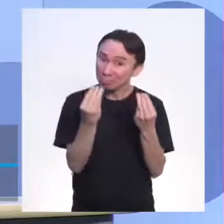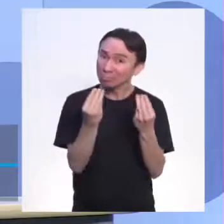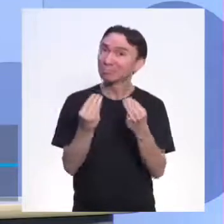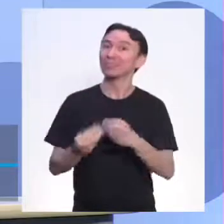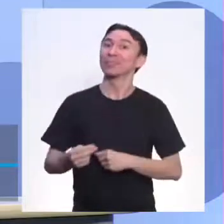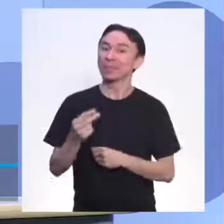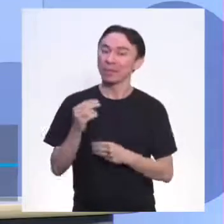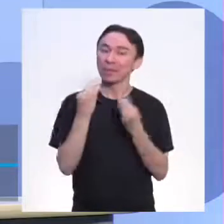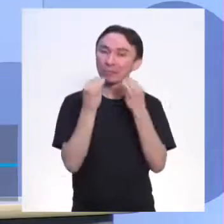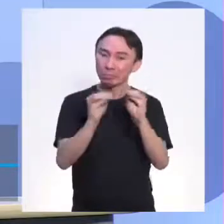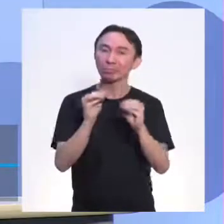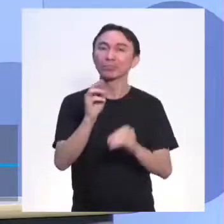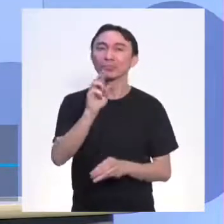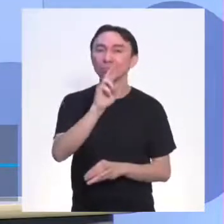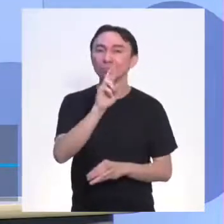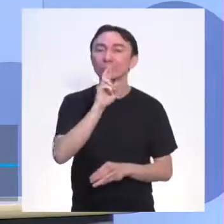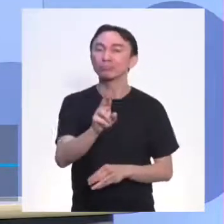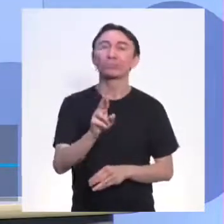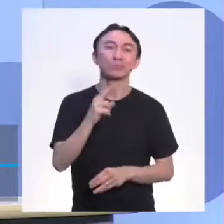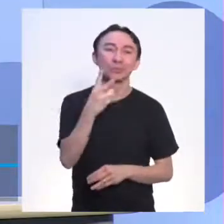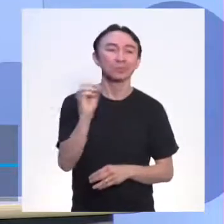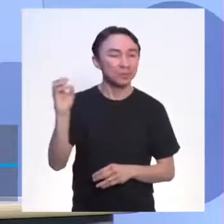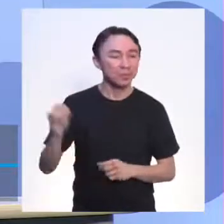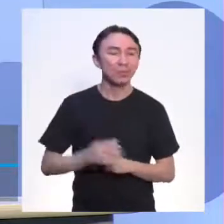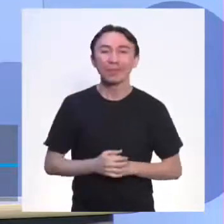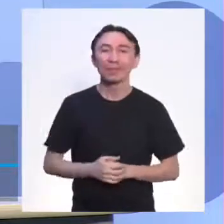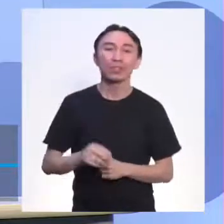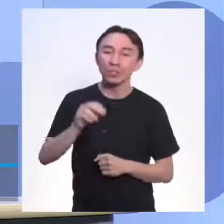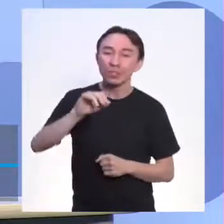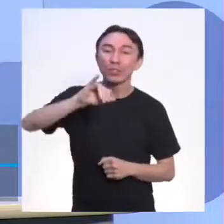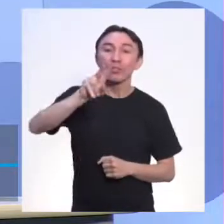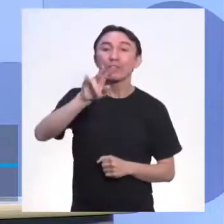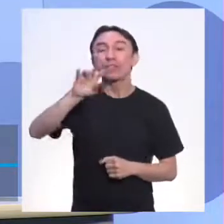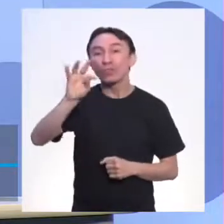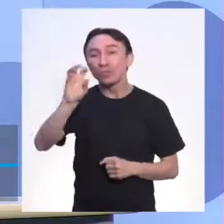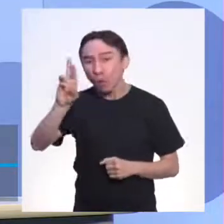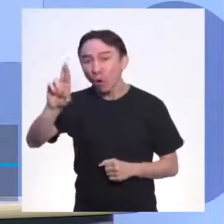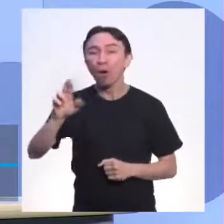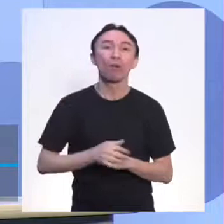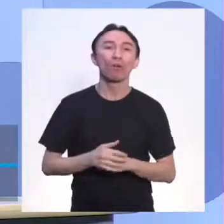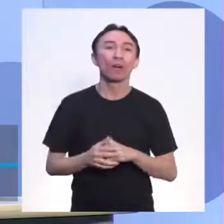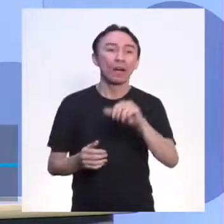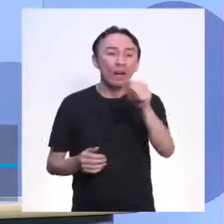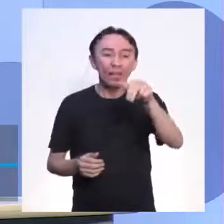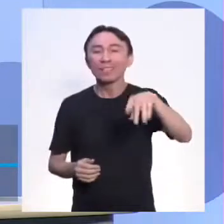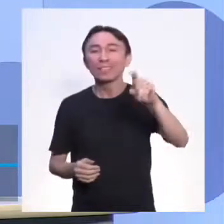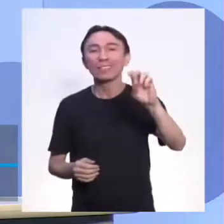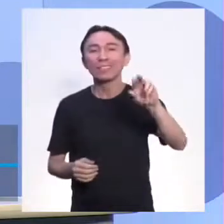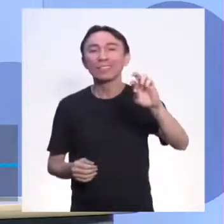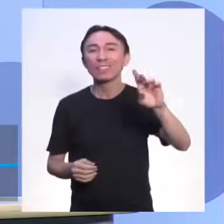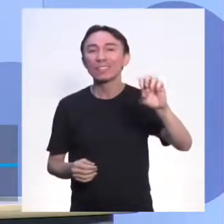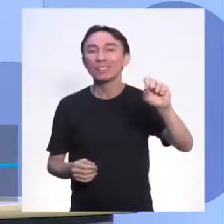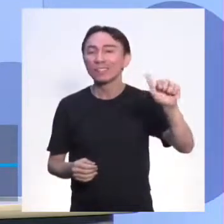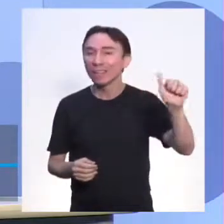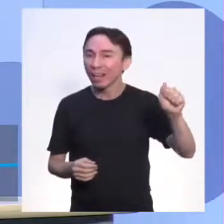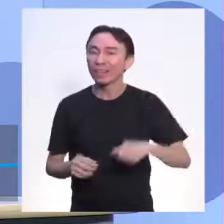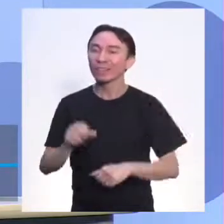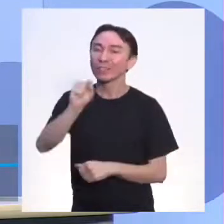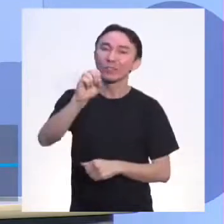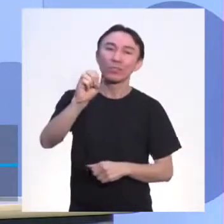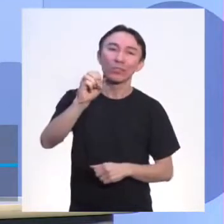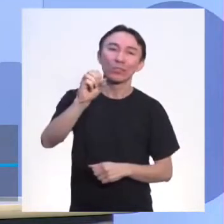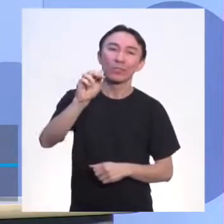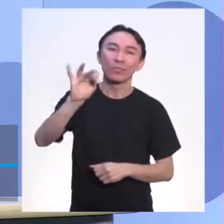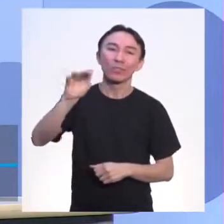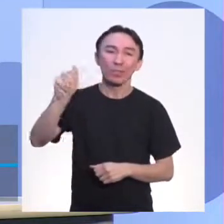tá? Então, um abraço para o João Vitor, do professor Walter, a Andressa e o Silvio, da professora Marilda, a Sofia, do professor Aglair,